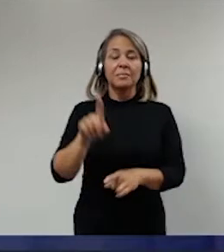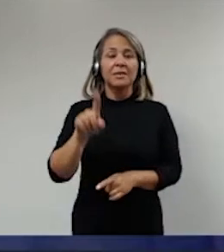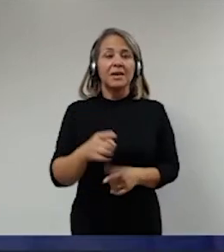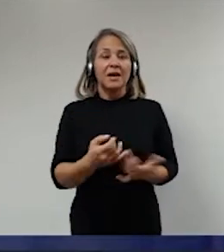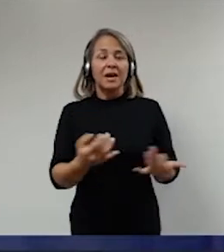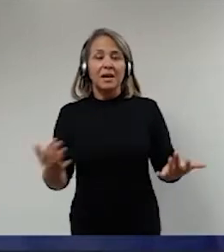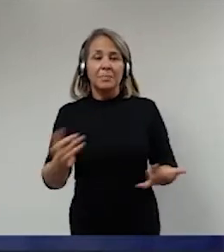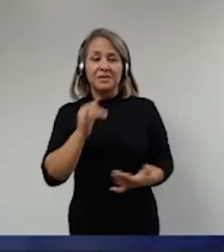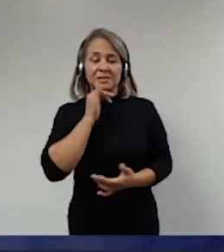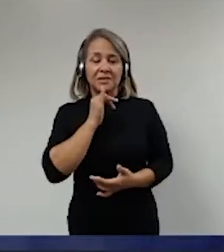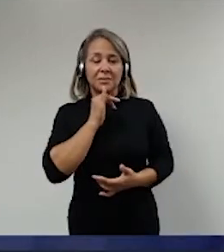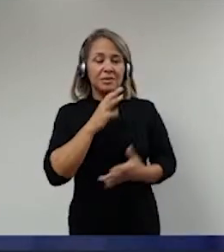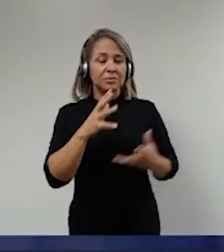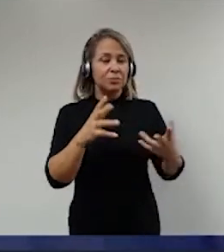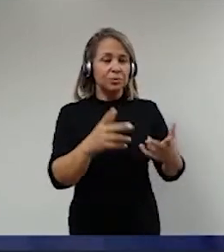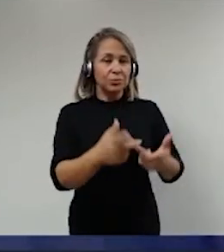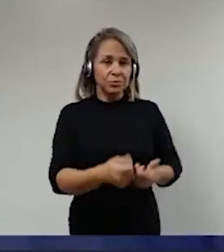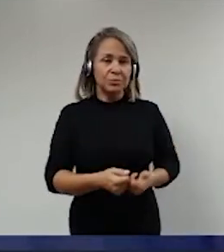relacionados ao entretenimento.